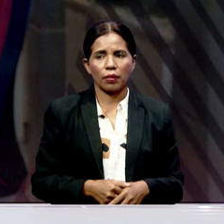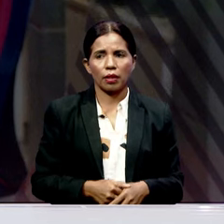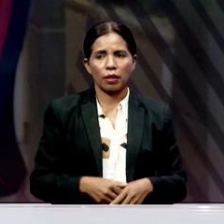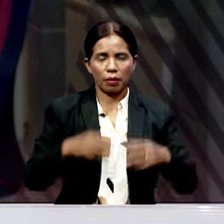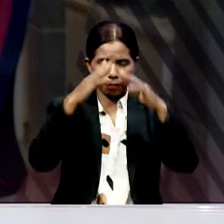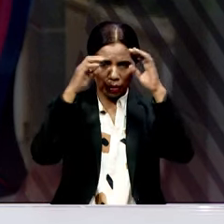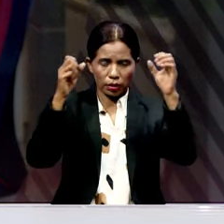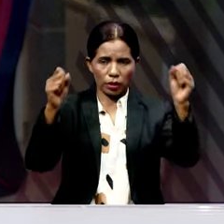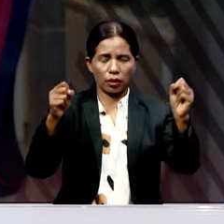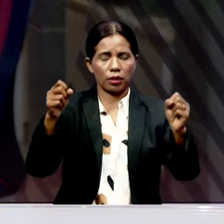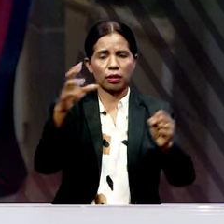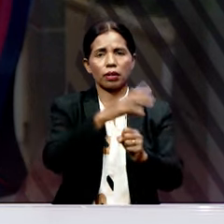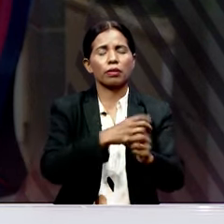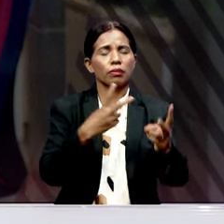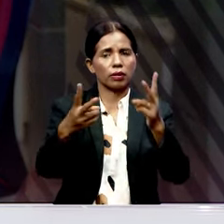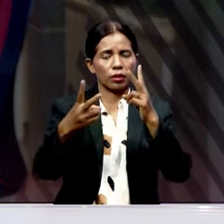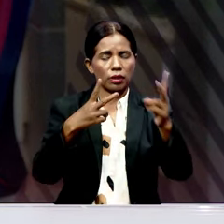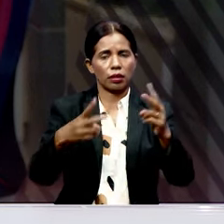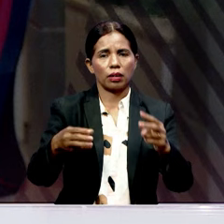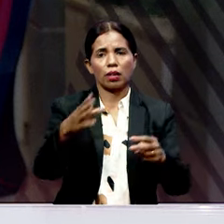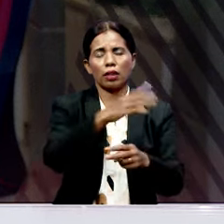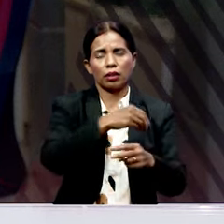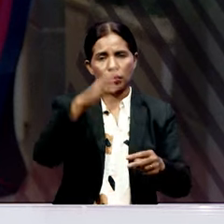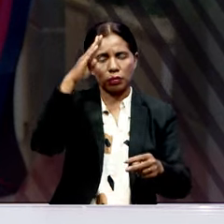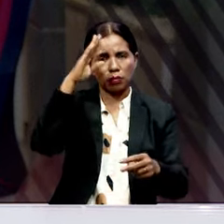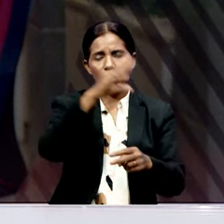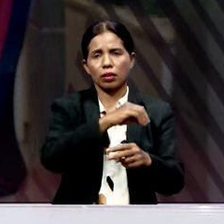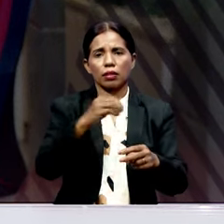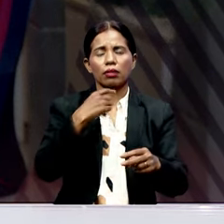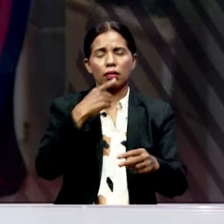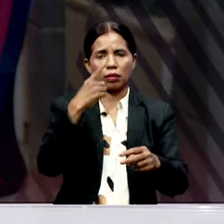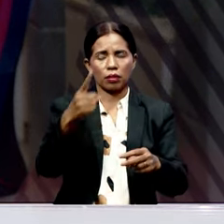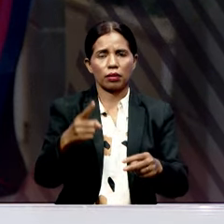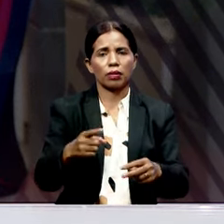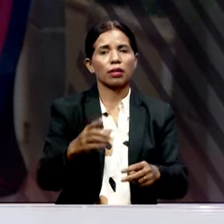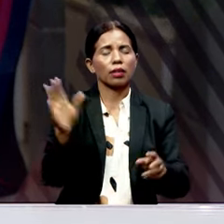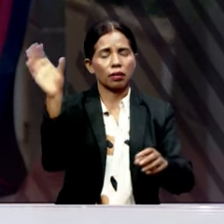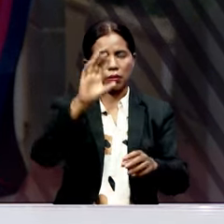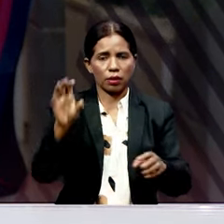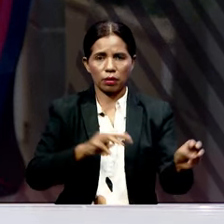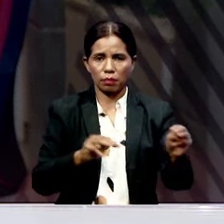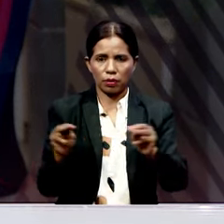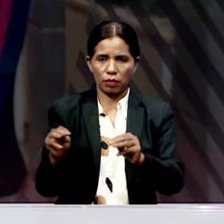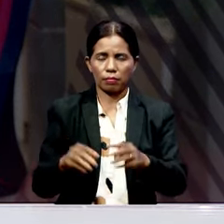Presidente da República visita Dubai, onde participa da Cimeira Ação Climática Mundial.